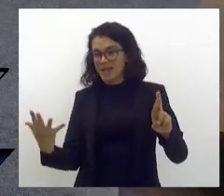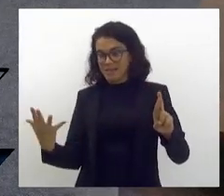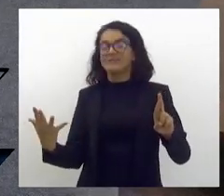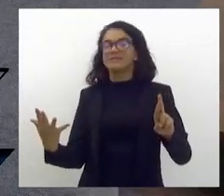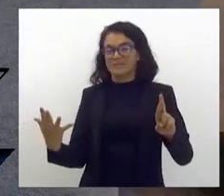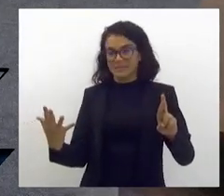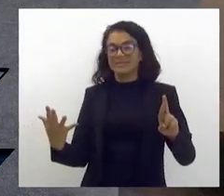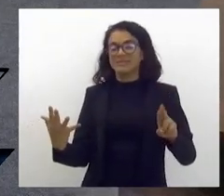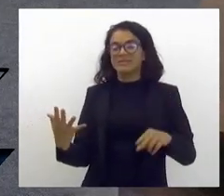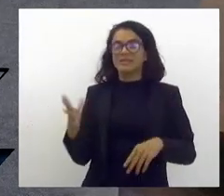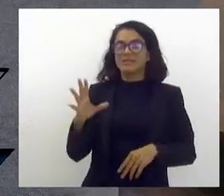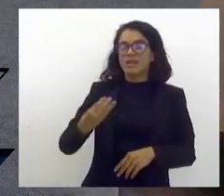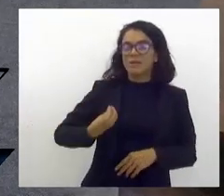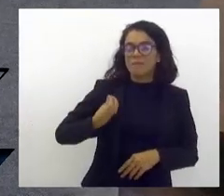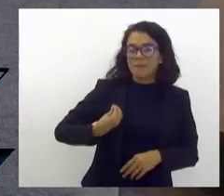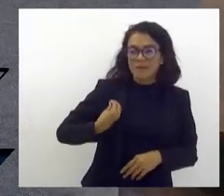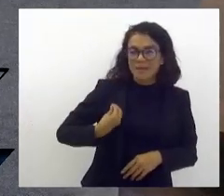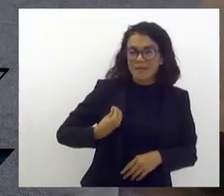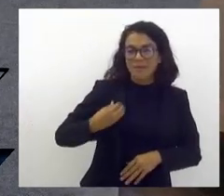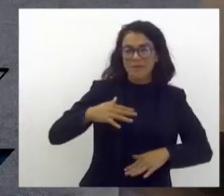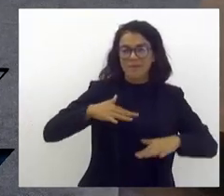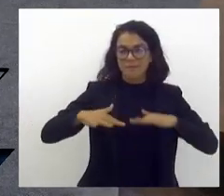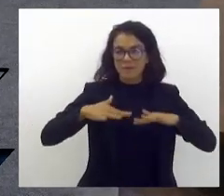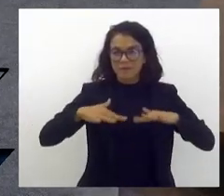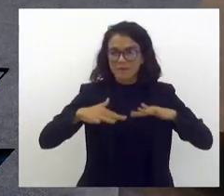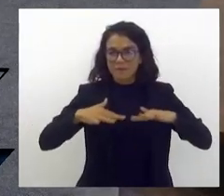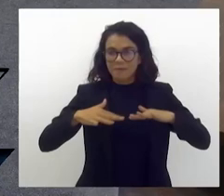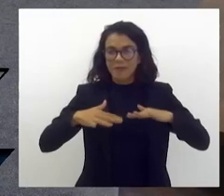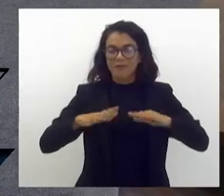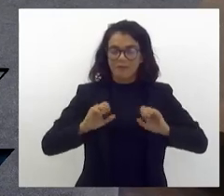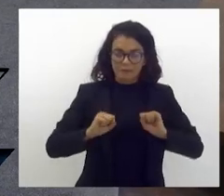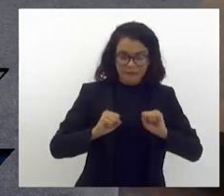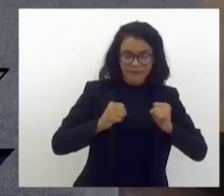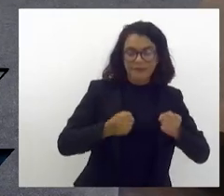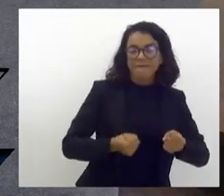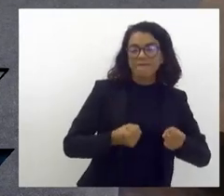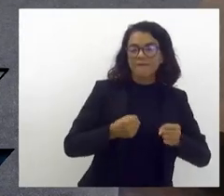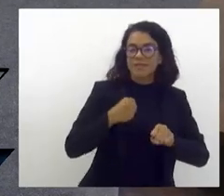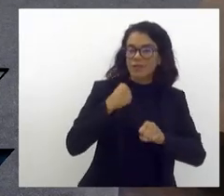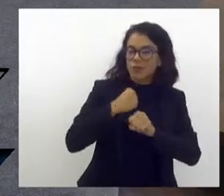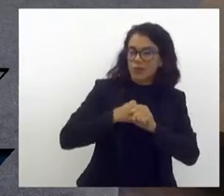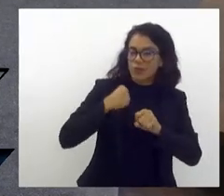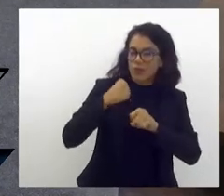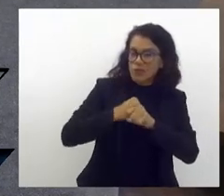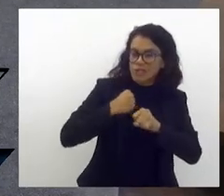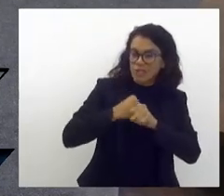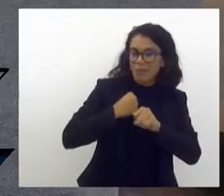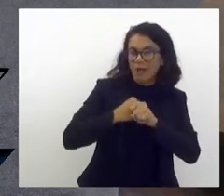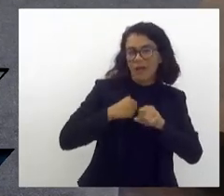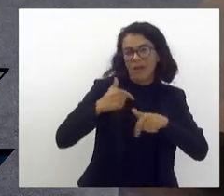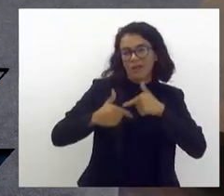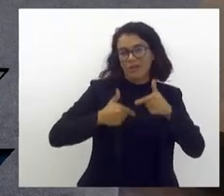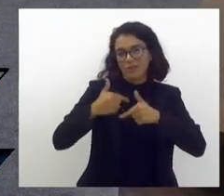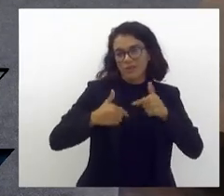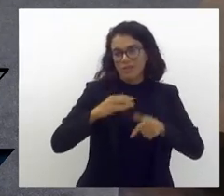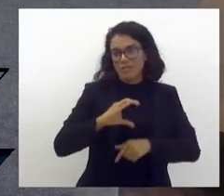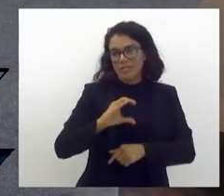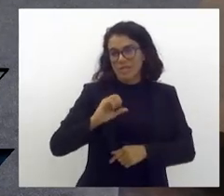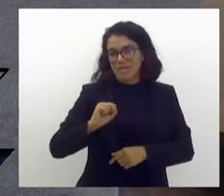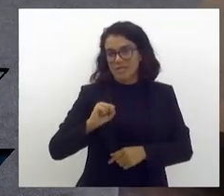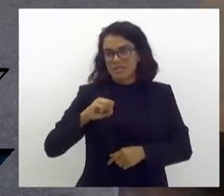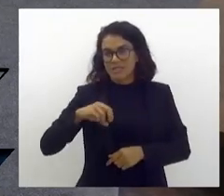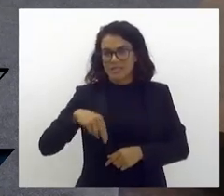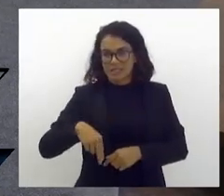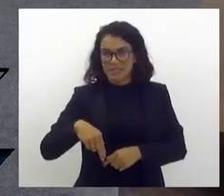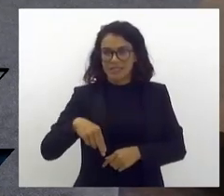né, que participaram, inclusive, dos movimentos de defesa dos operários da CSN, quer naquela greve histórica